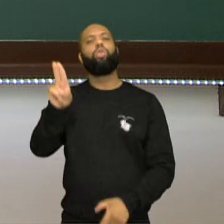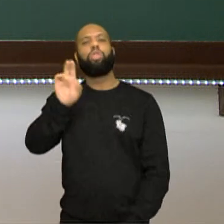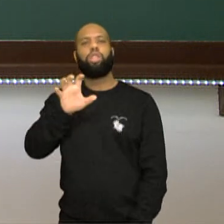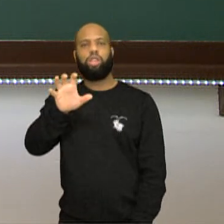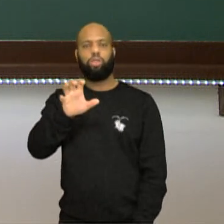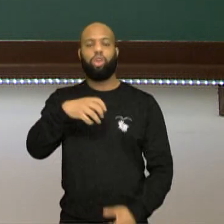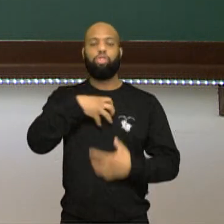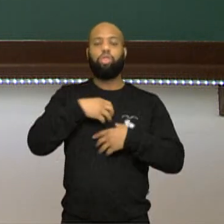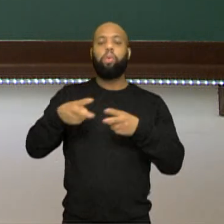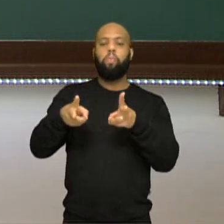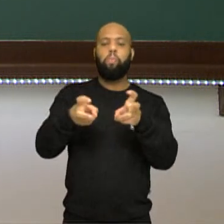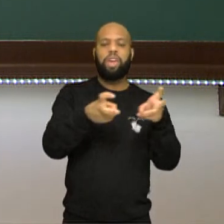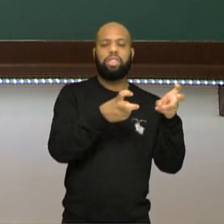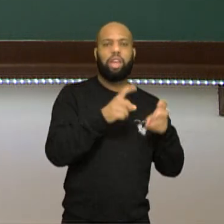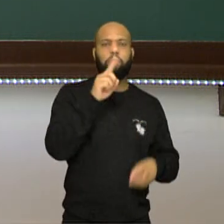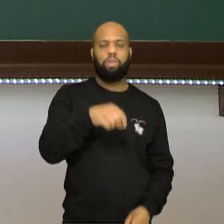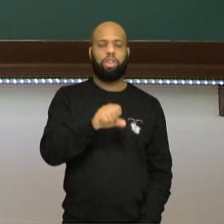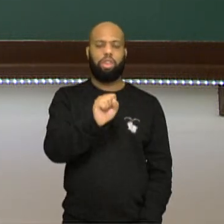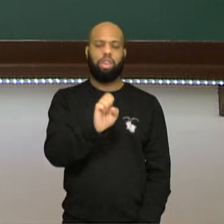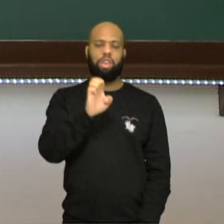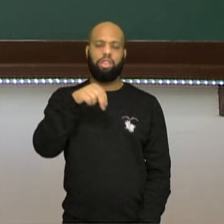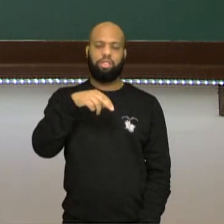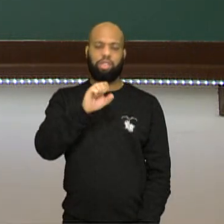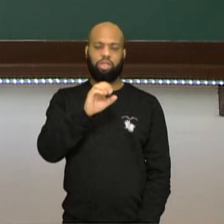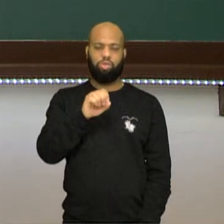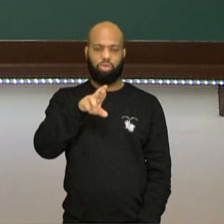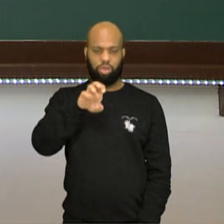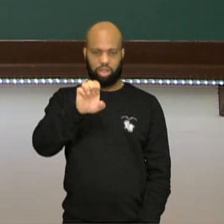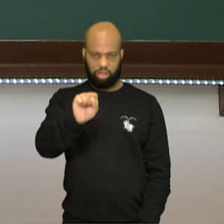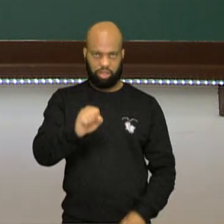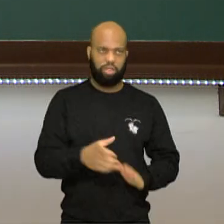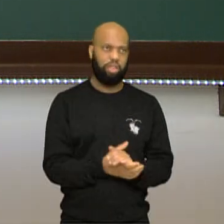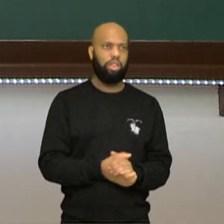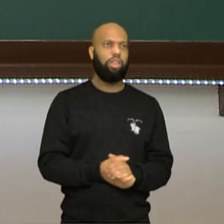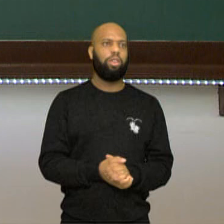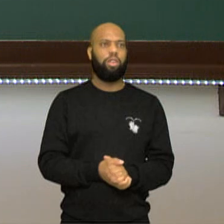sensores, ok? Bom, vamos lá.